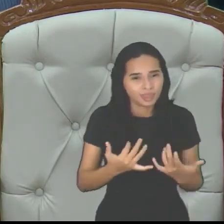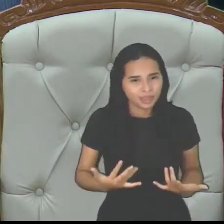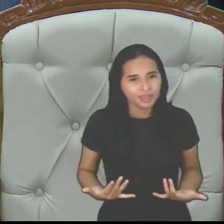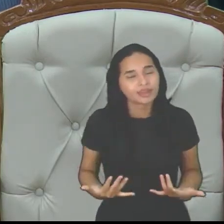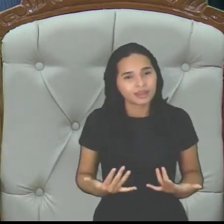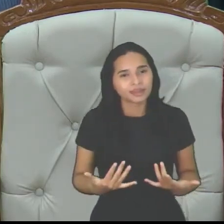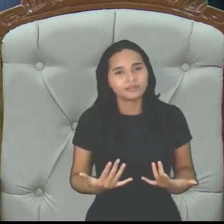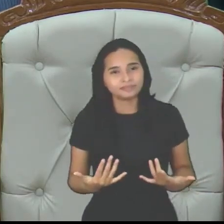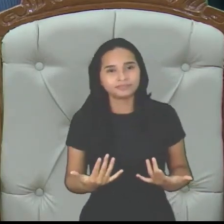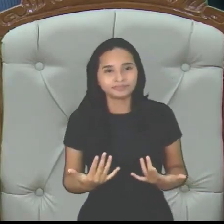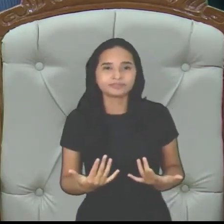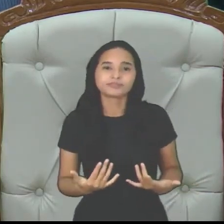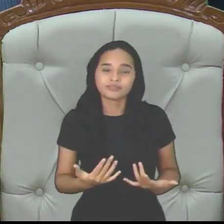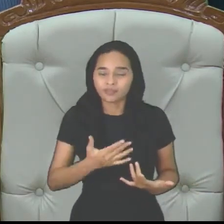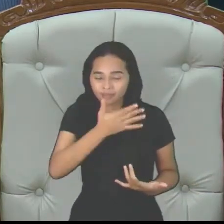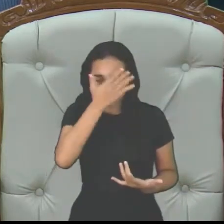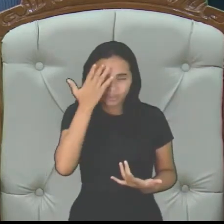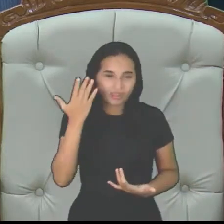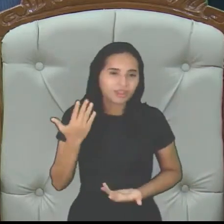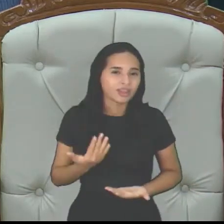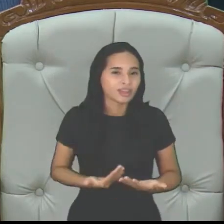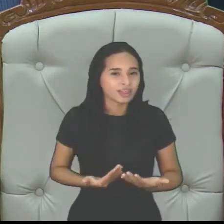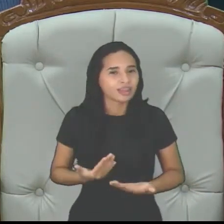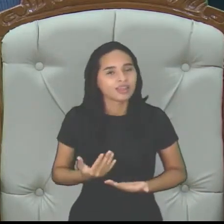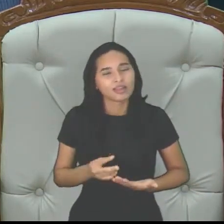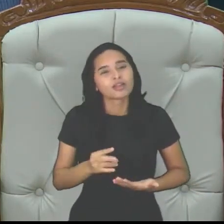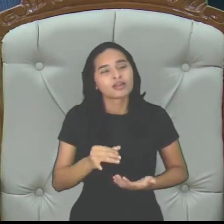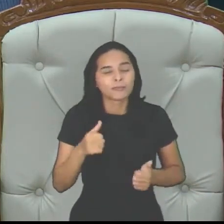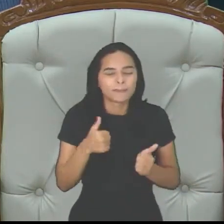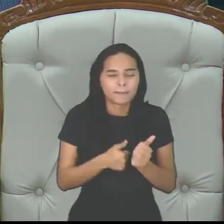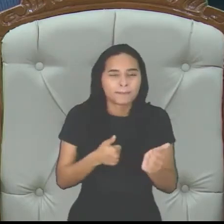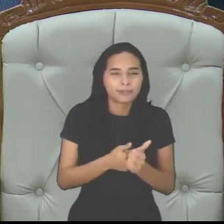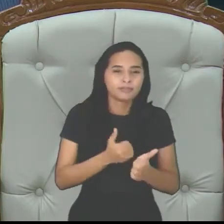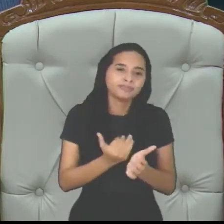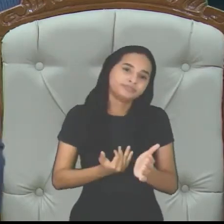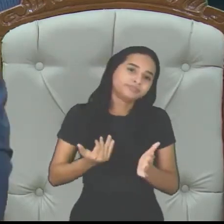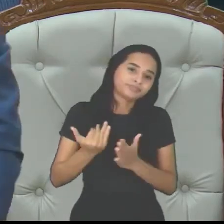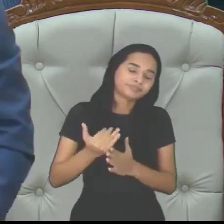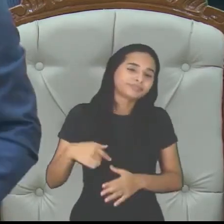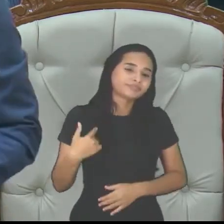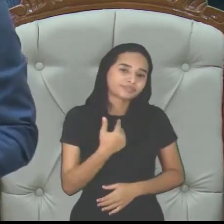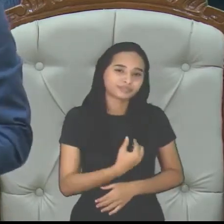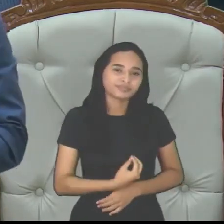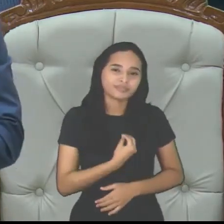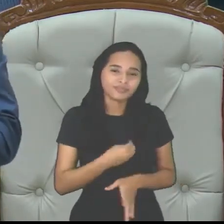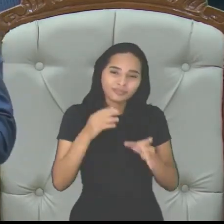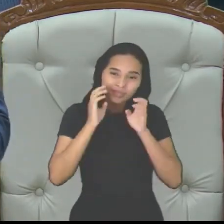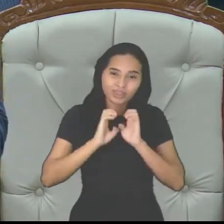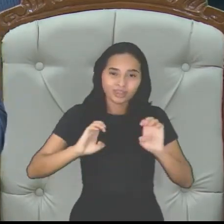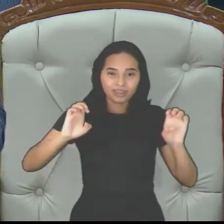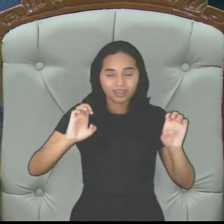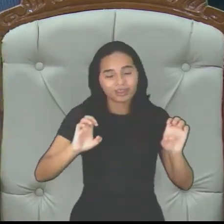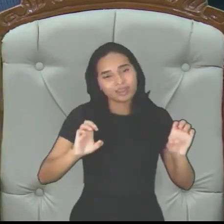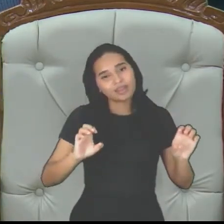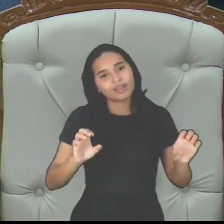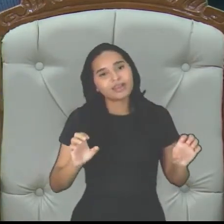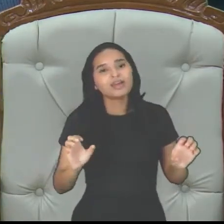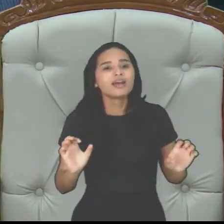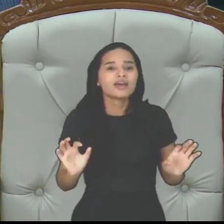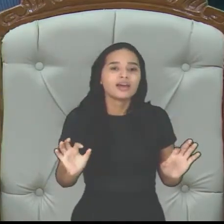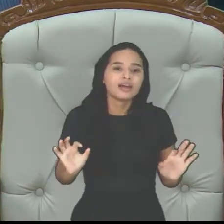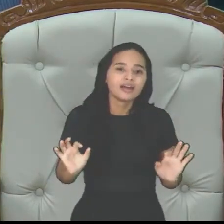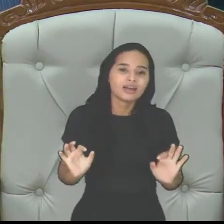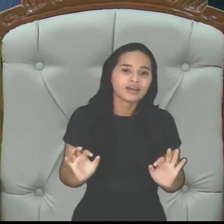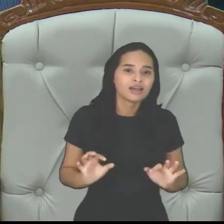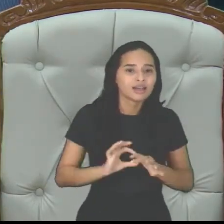piamente sofrerá maiores perseguições. Nós estamos vivendo um evangelho laico nessa última